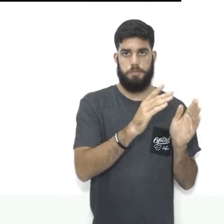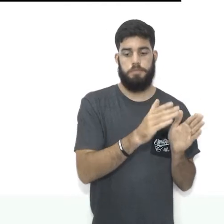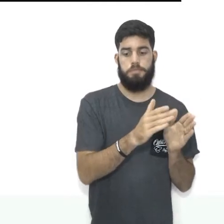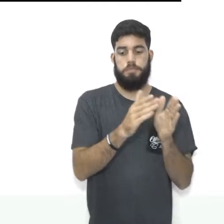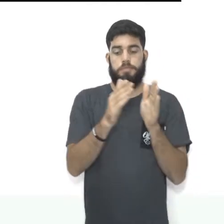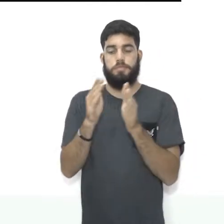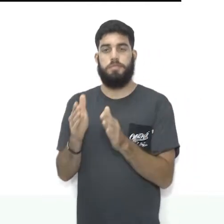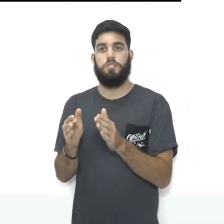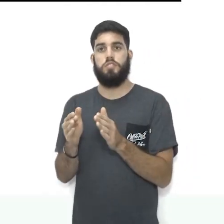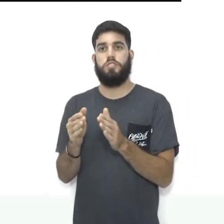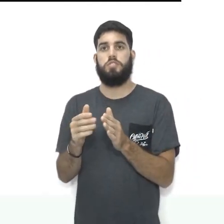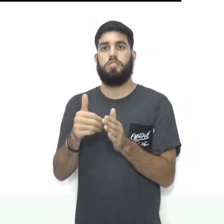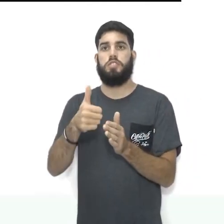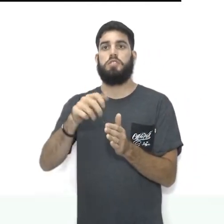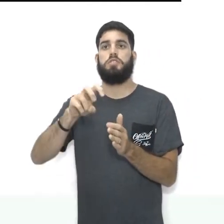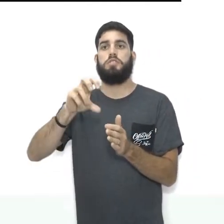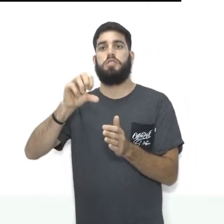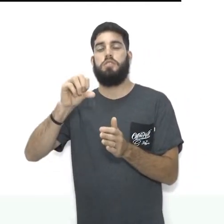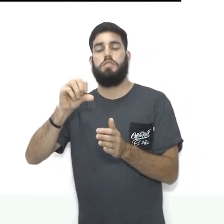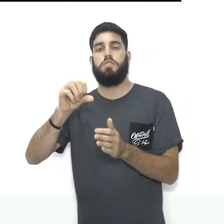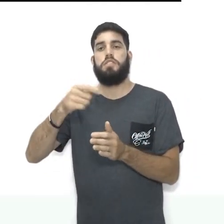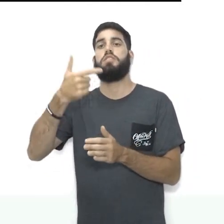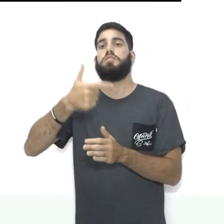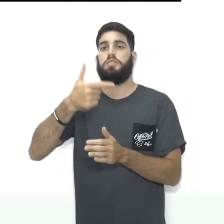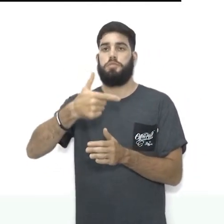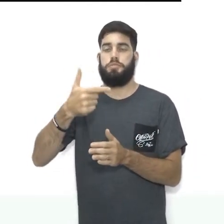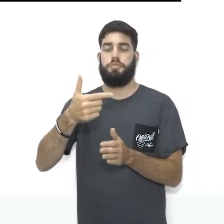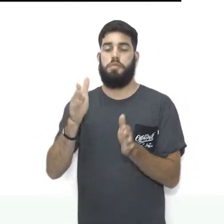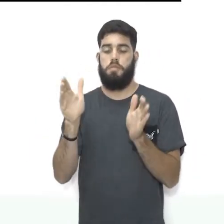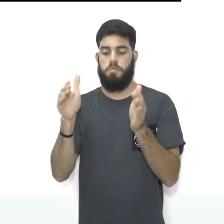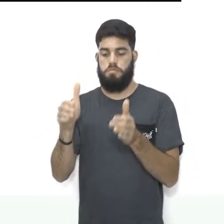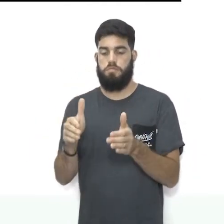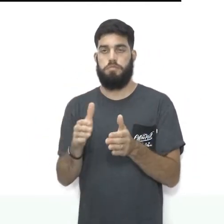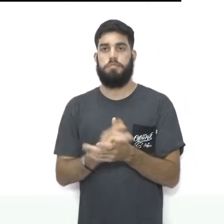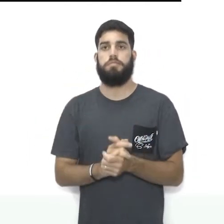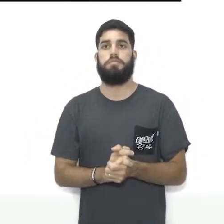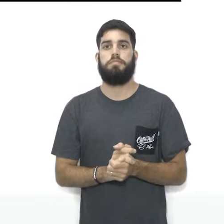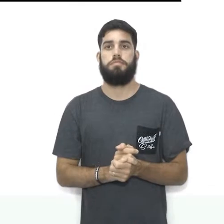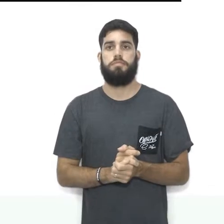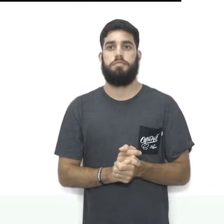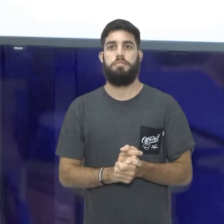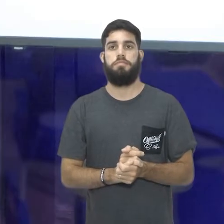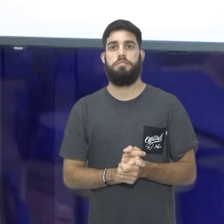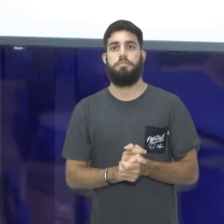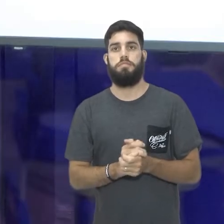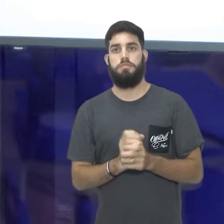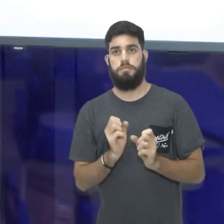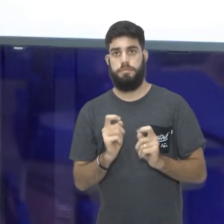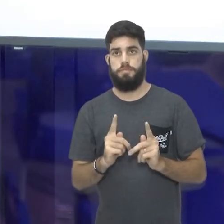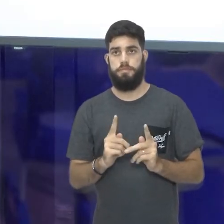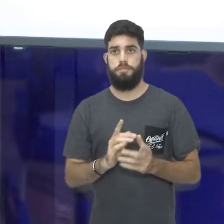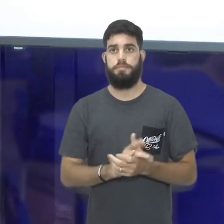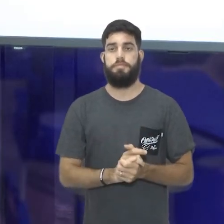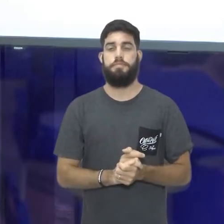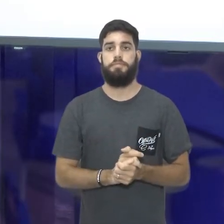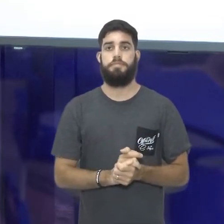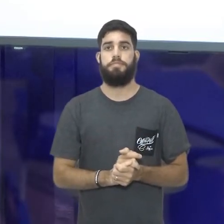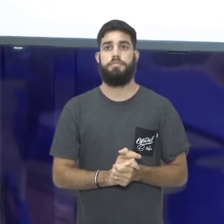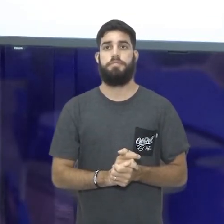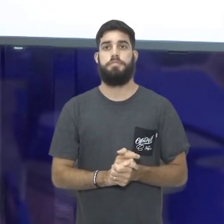a igualdade, nós temos o número 159, o valor 159, que ele vai ser exatamente o segundo membro da minha